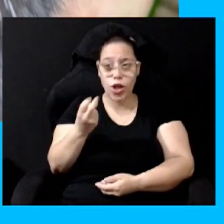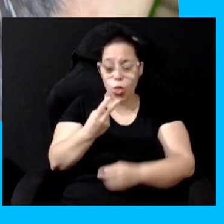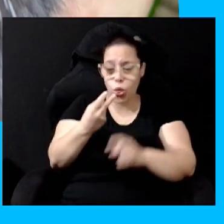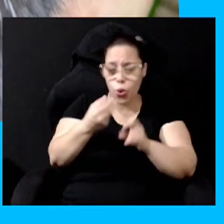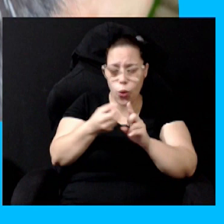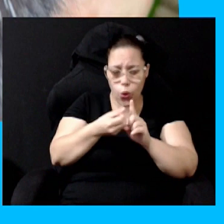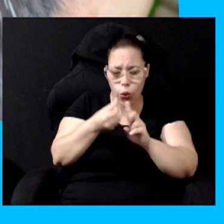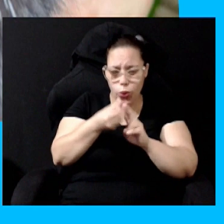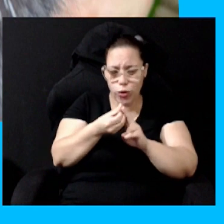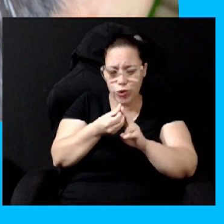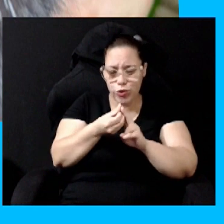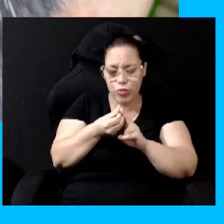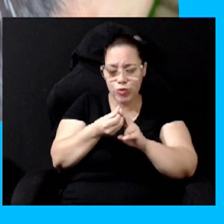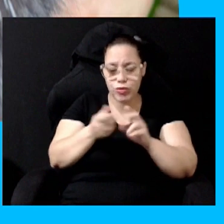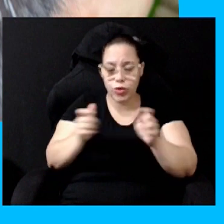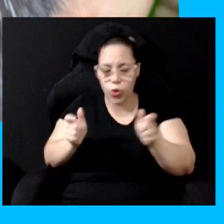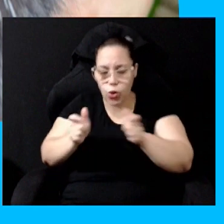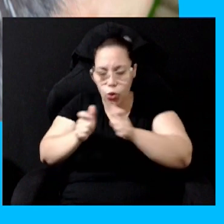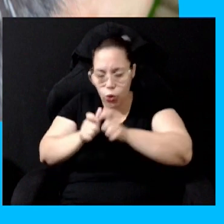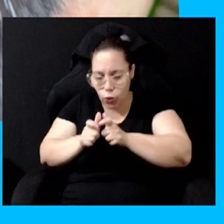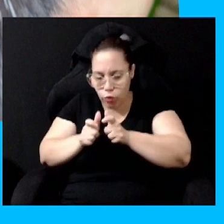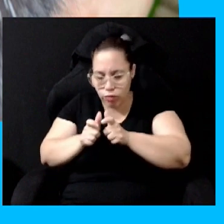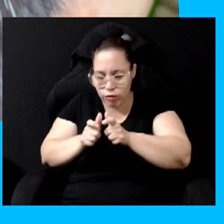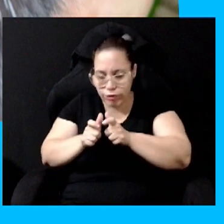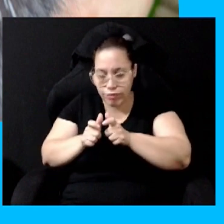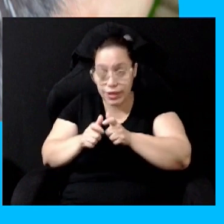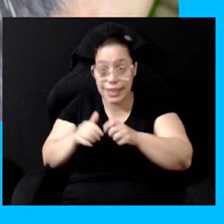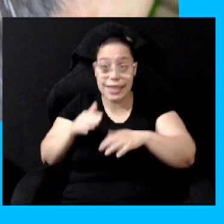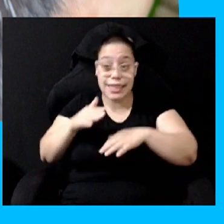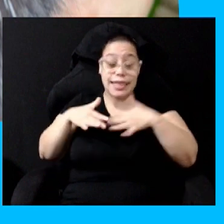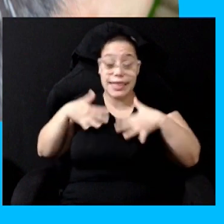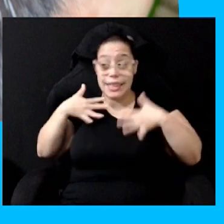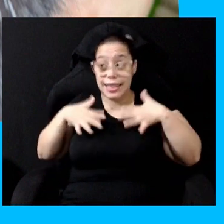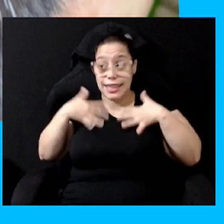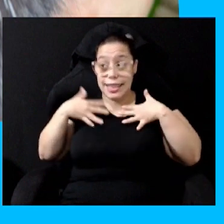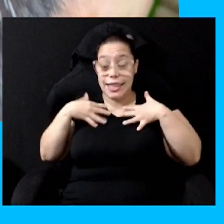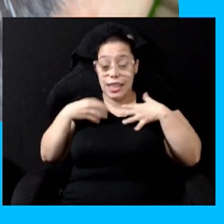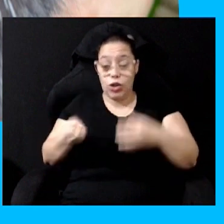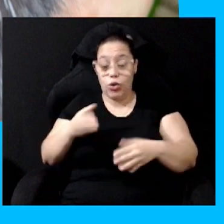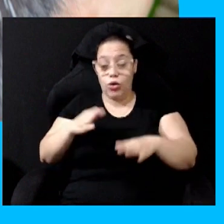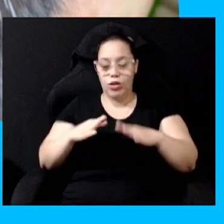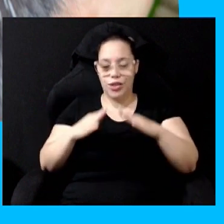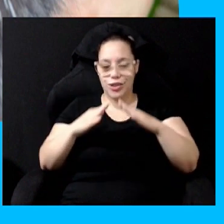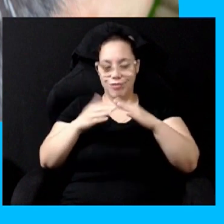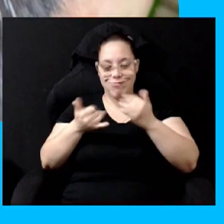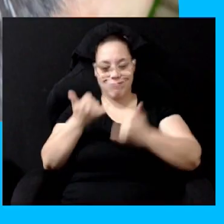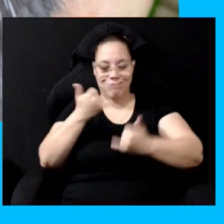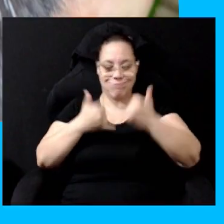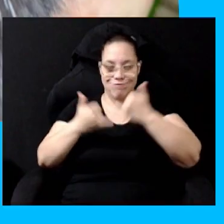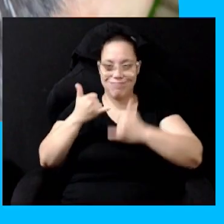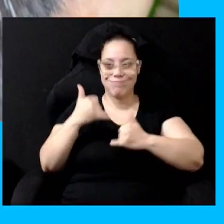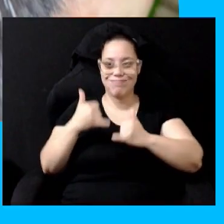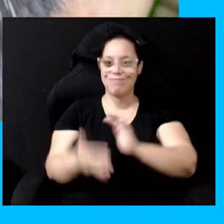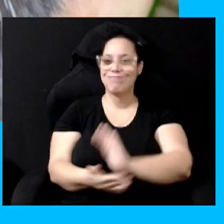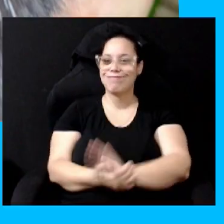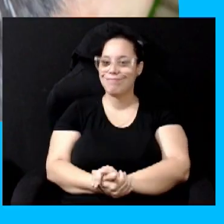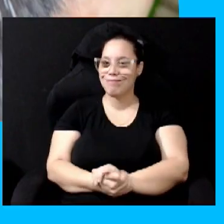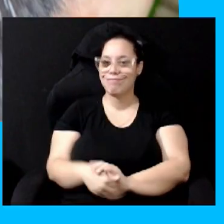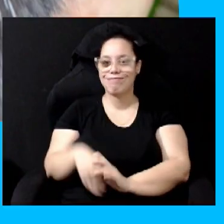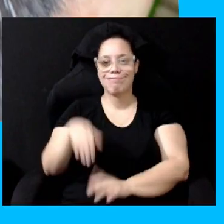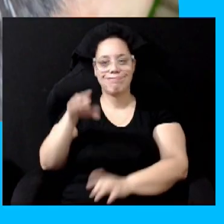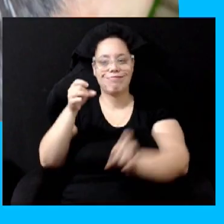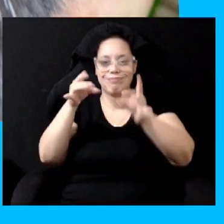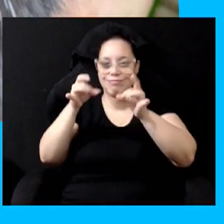é de porte pequeno e está ansioso para ganhar um novo lar e brincar muito. Para mais detalhes sobre